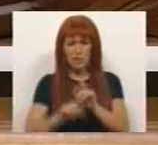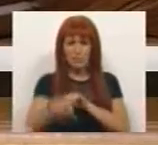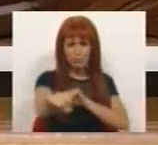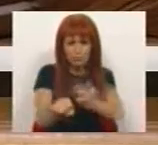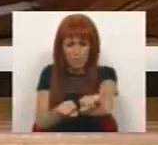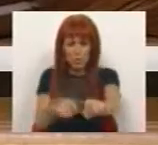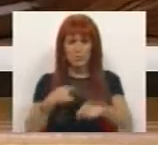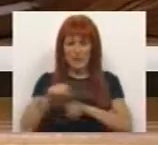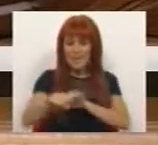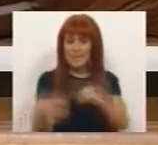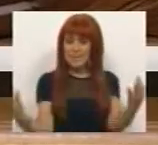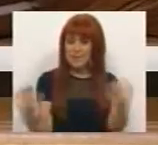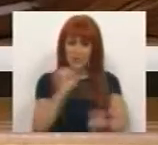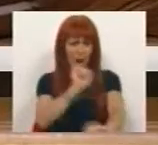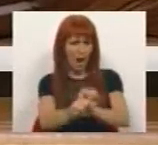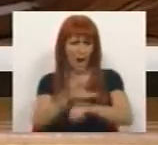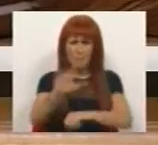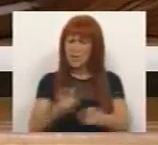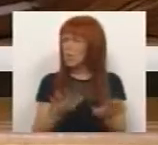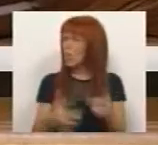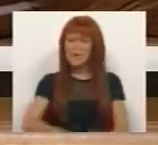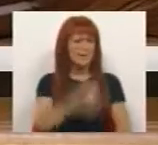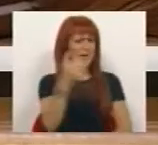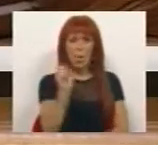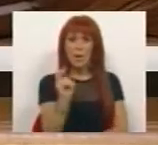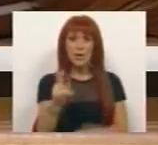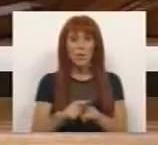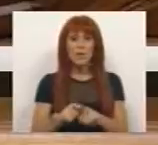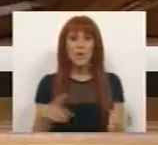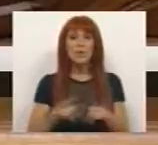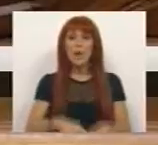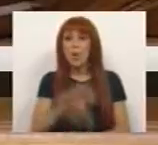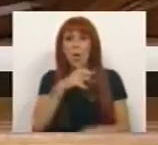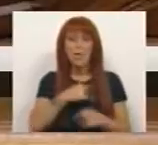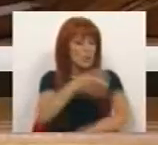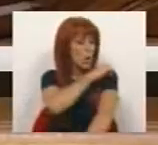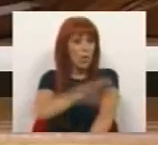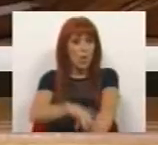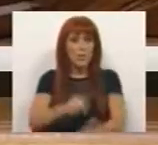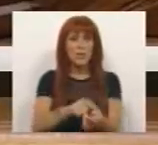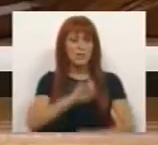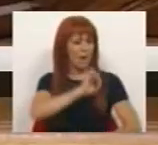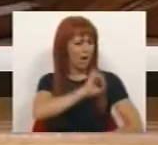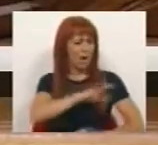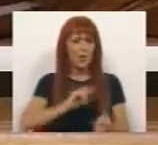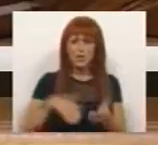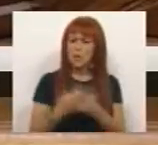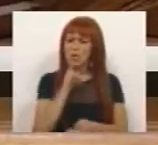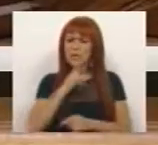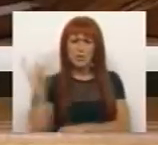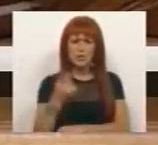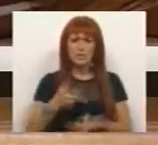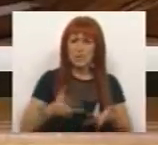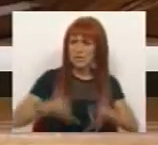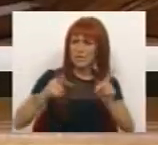fascista. Uma ditadura que amarrou o país durante quase meio século à fatídica pobreza e ao analfabetismo, que impôs o silêncio à